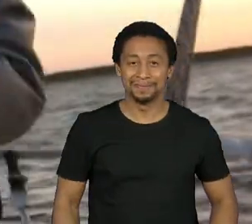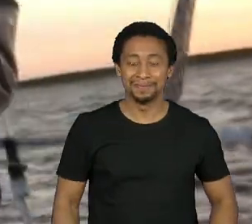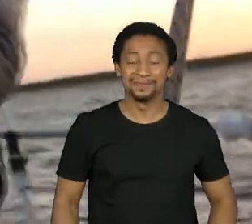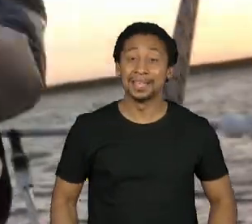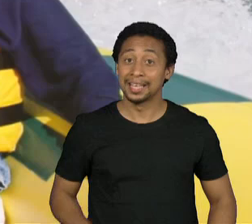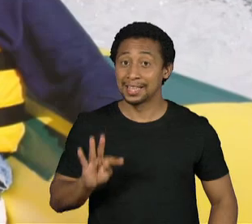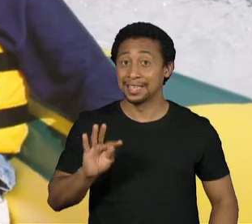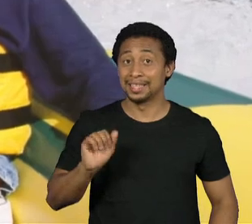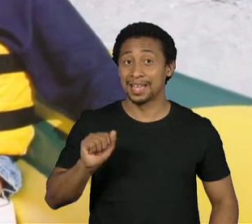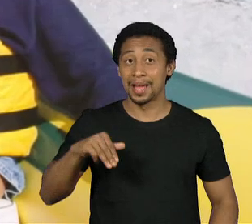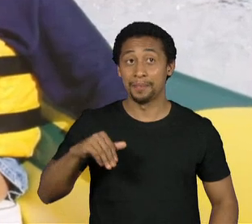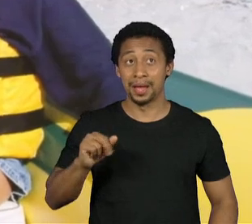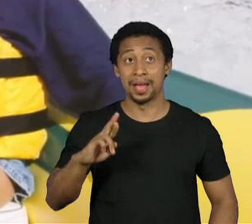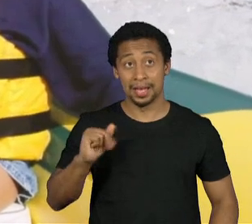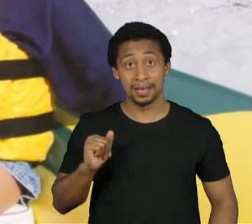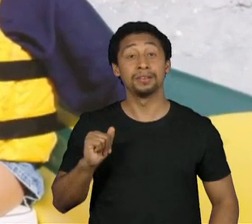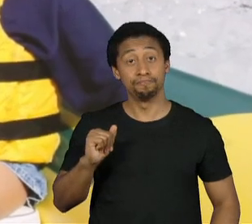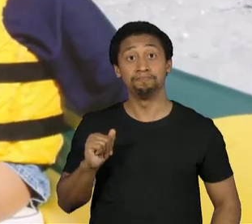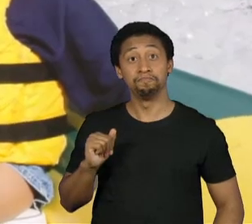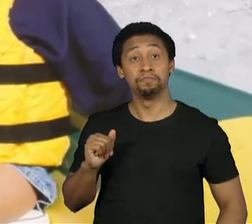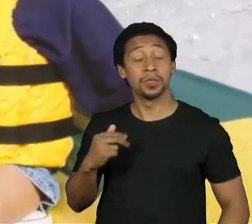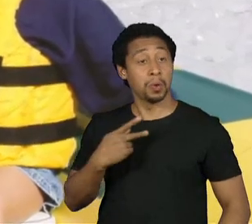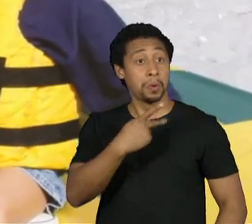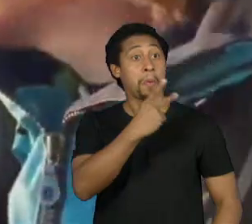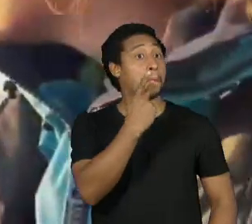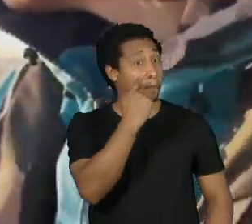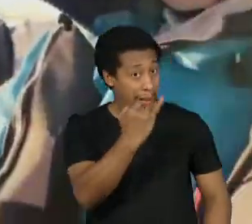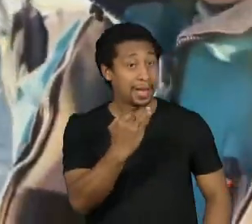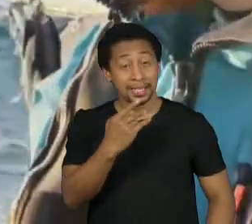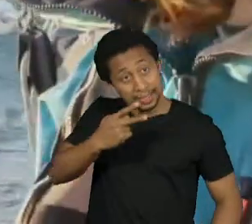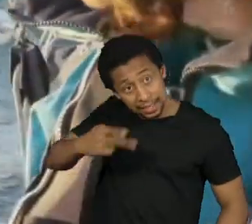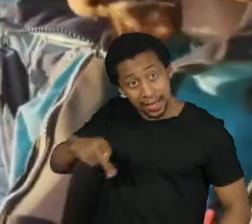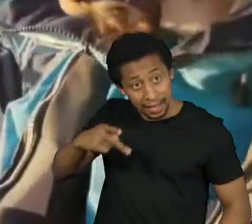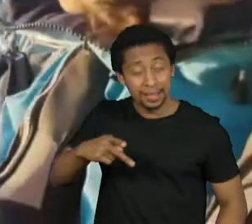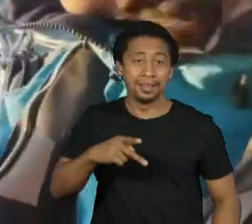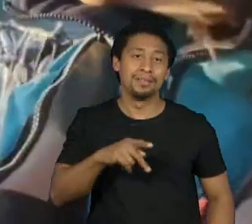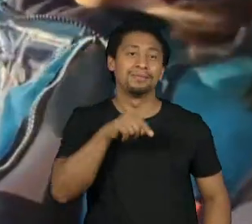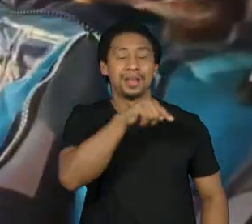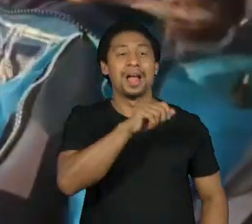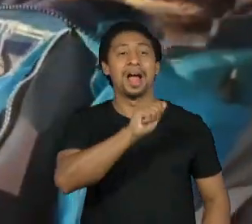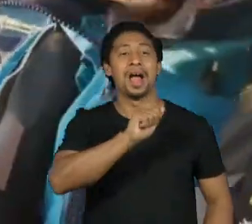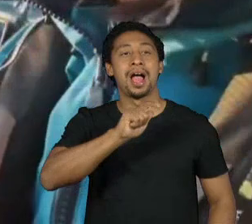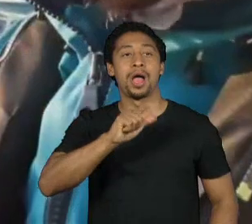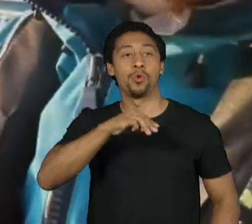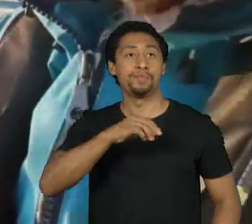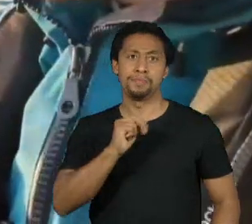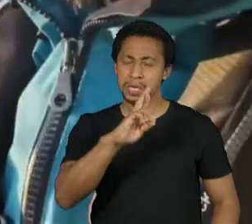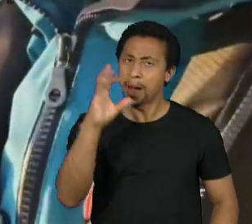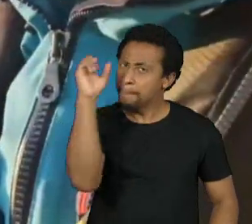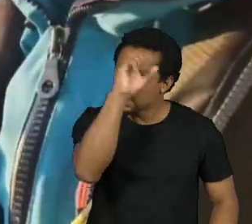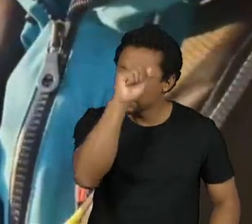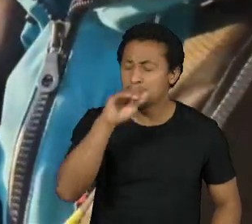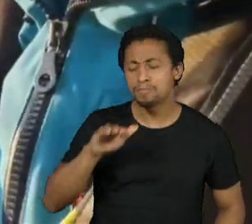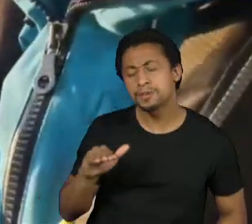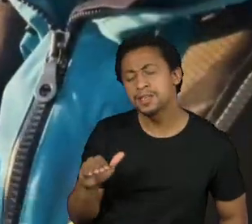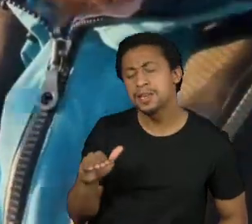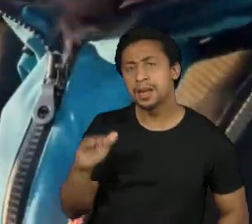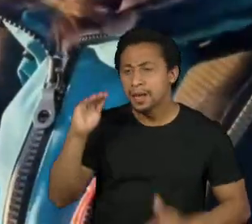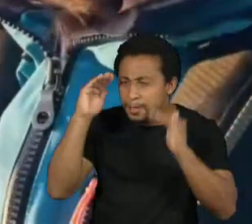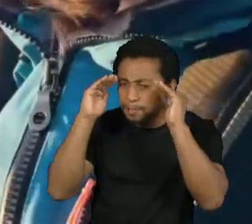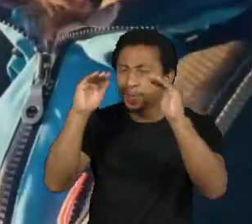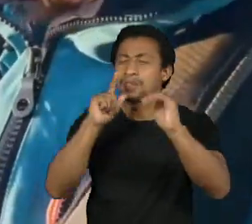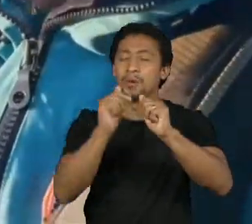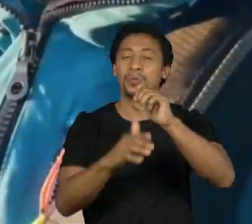Tamara é filha do velejador Amir Klink e aprendeu desde cedo a amar e respeitar os oceanos. Você não está o tempo todo